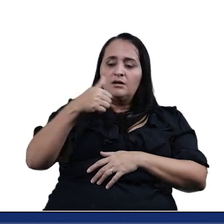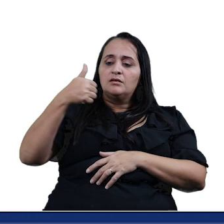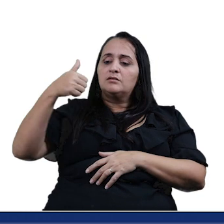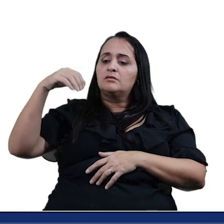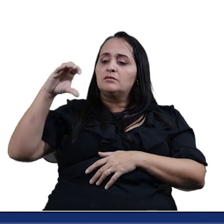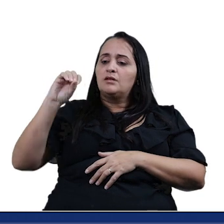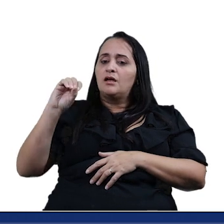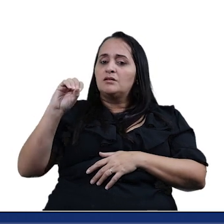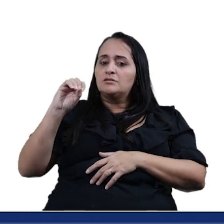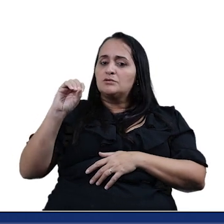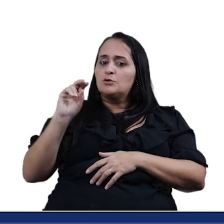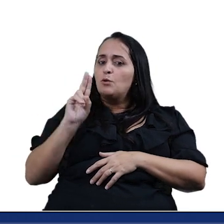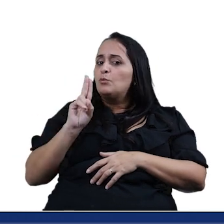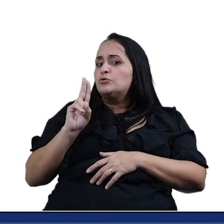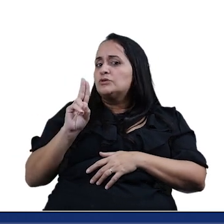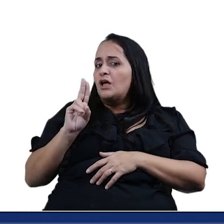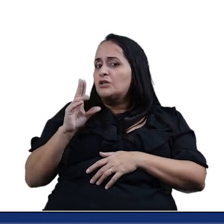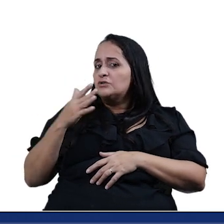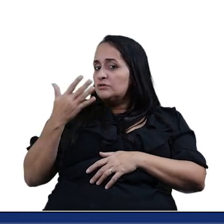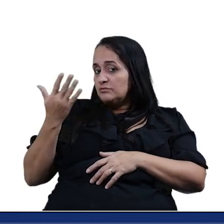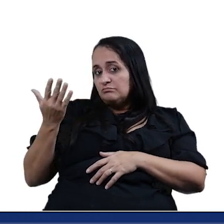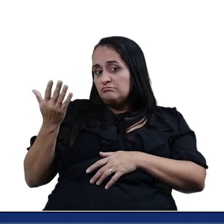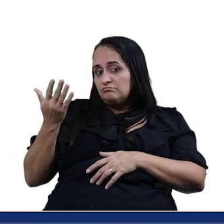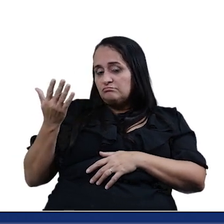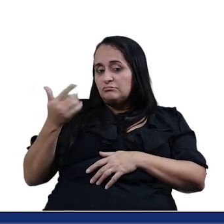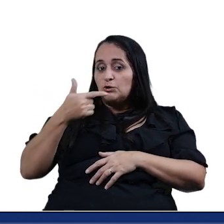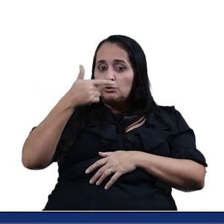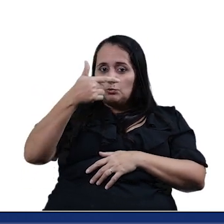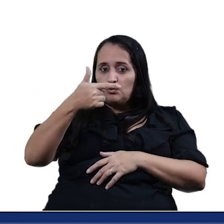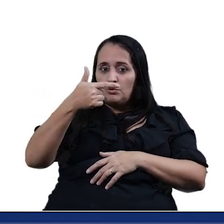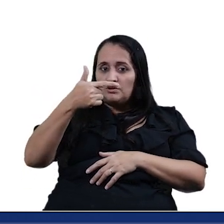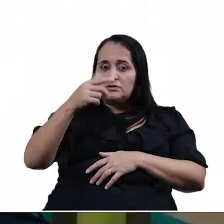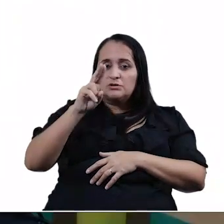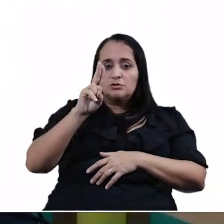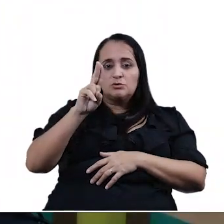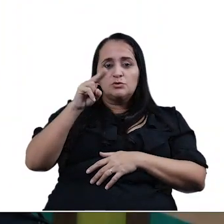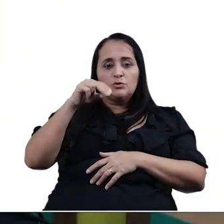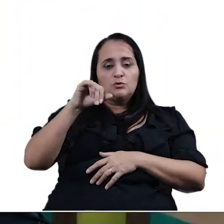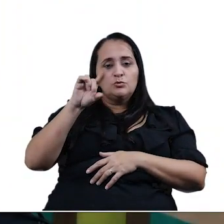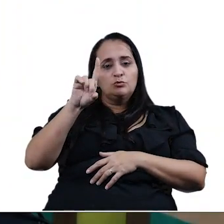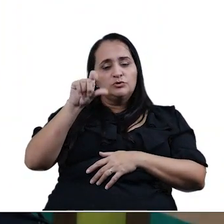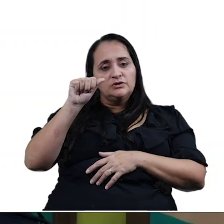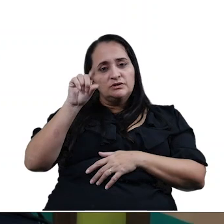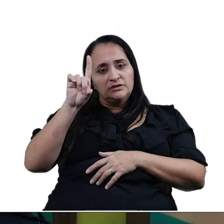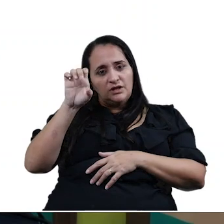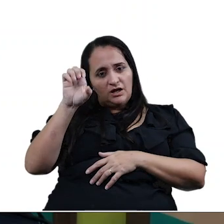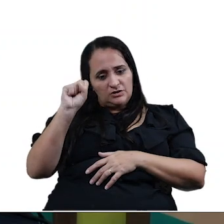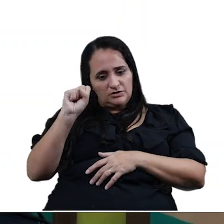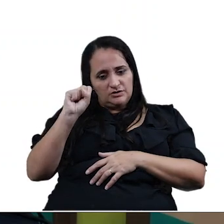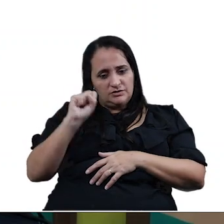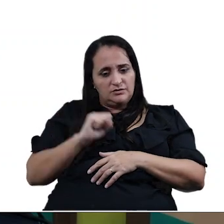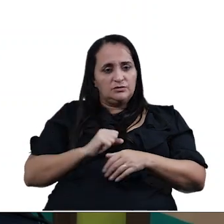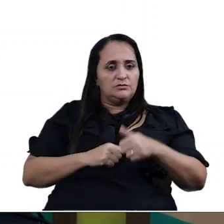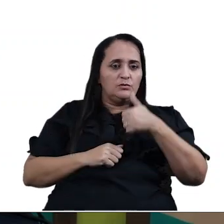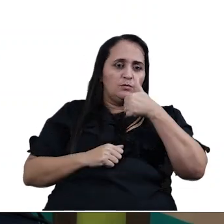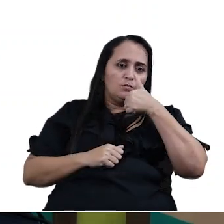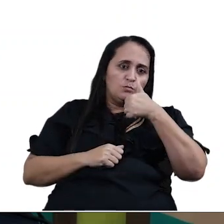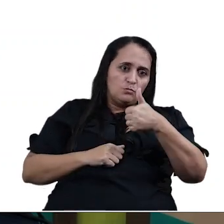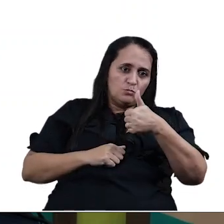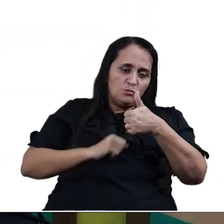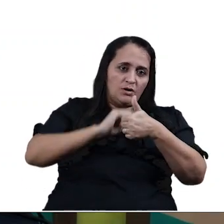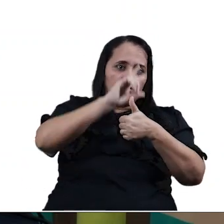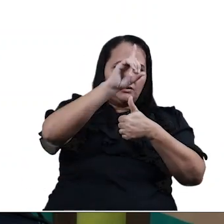e o 2, né, representa 2 unidades. Uma dezena e 2